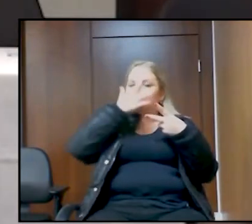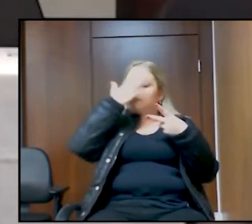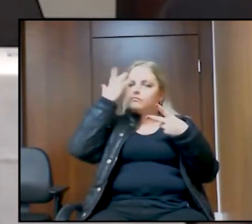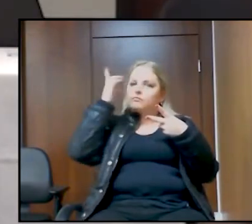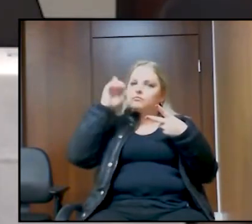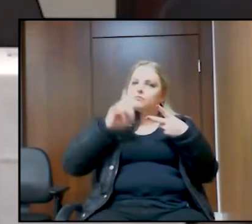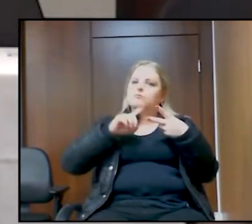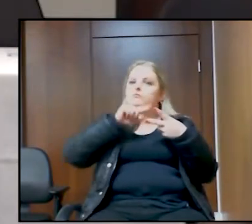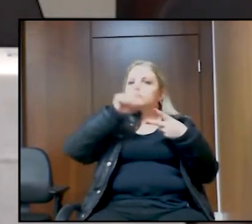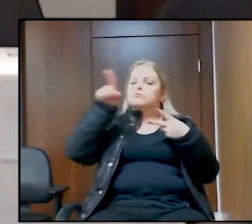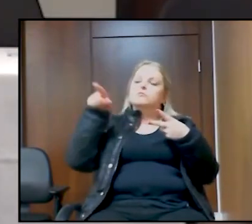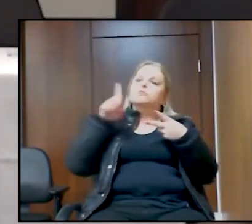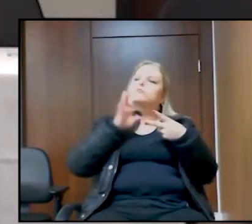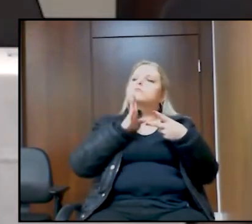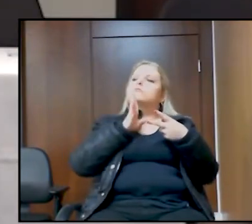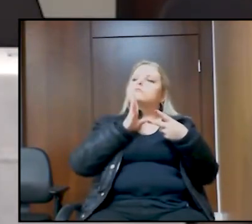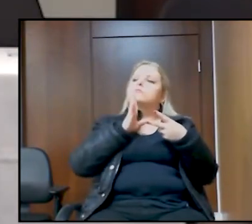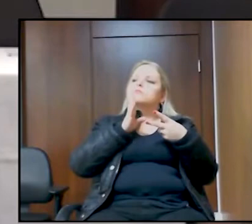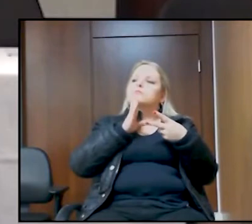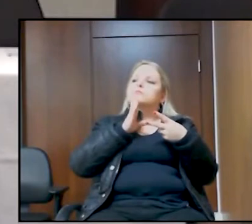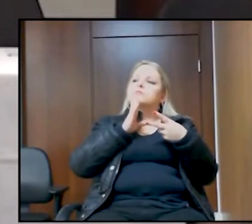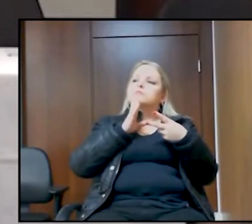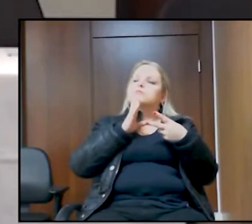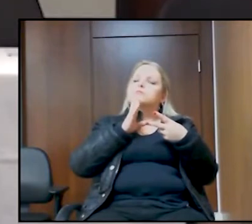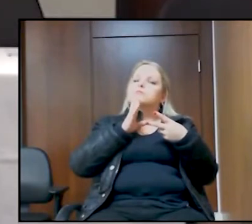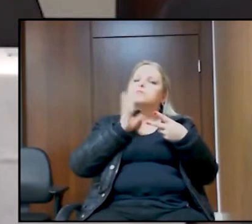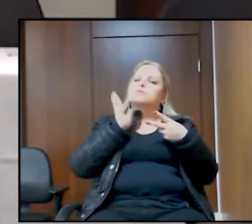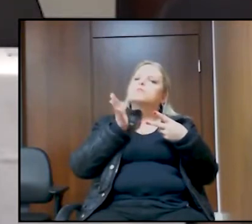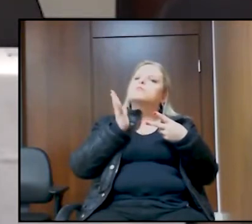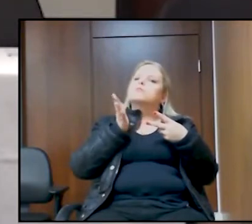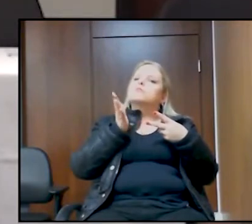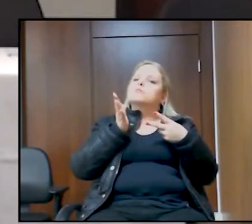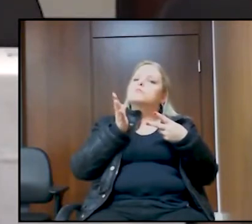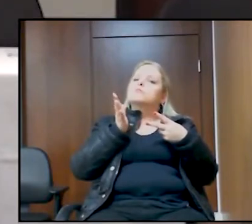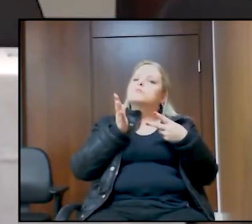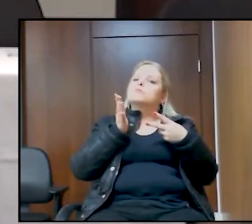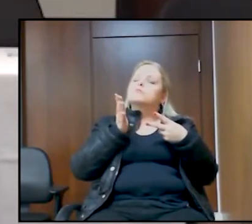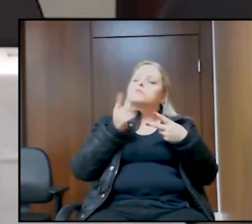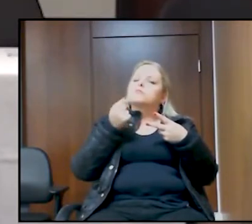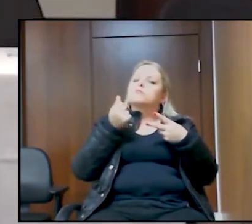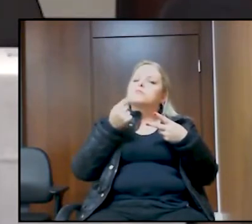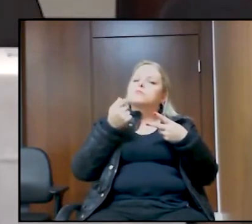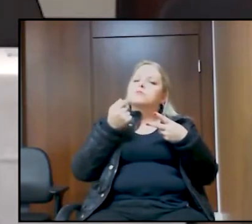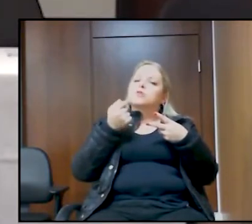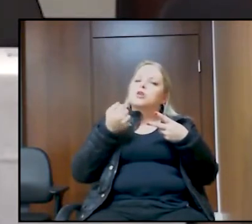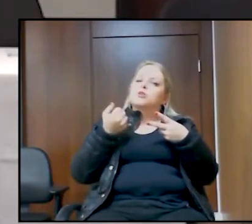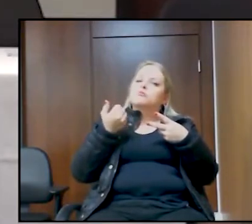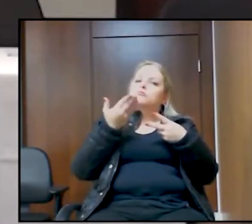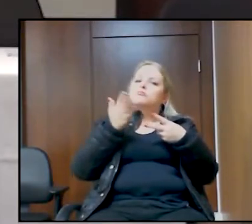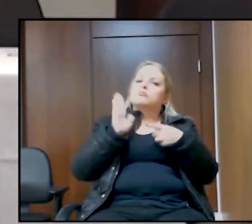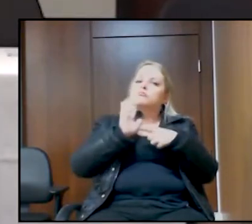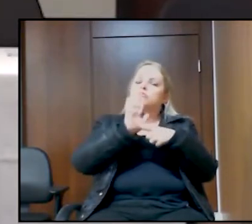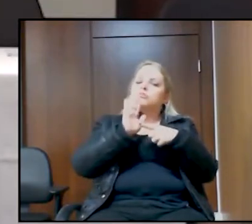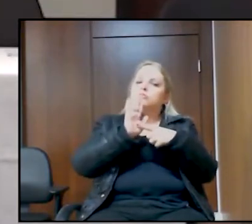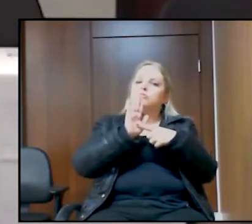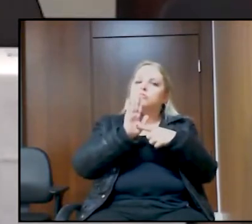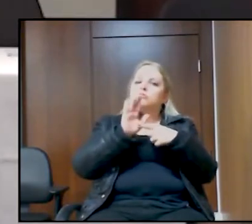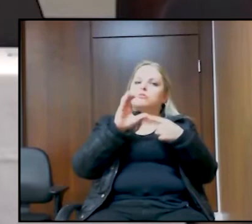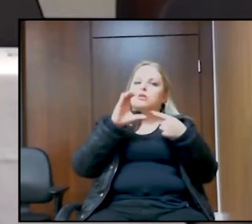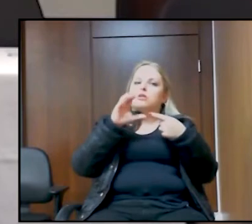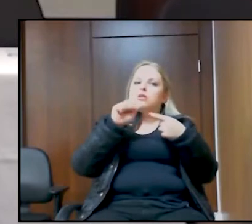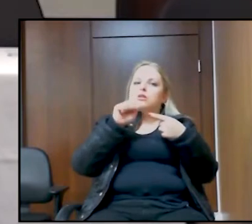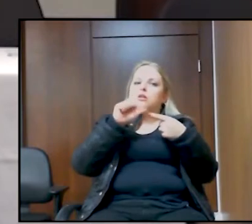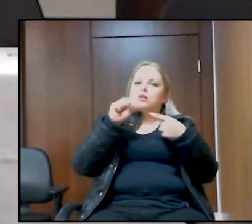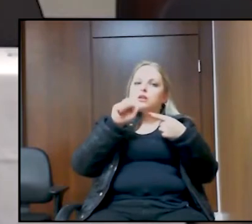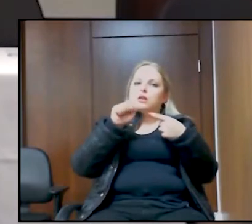que todo mundo aqui conhece, e talvez todo mundo já tenha jogado uma moedinha para contribuir, que é a Casa de Davi e a Casa